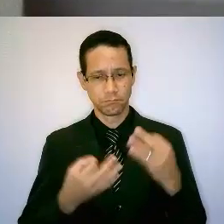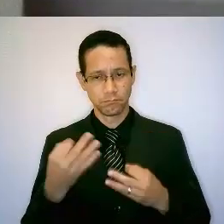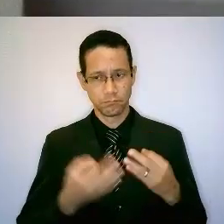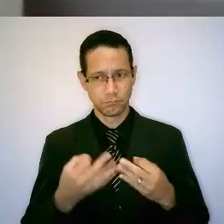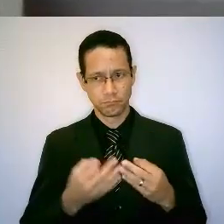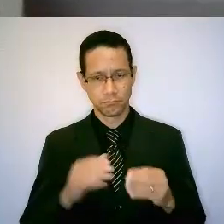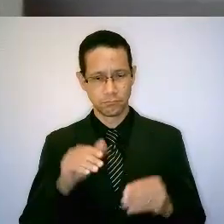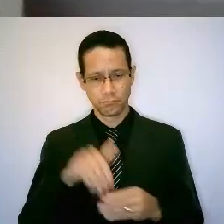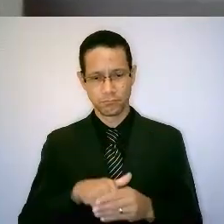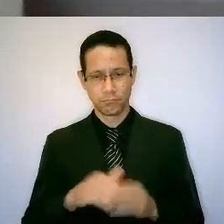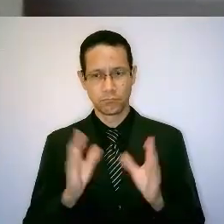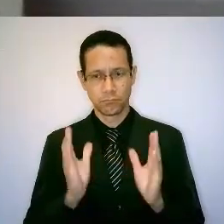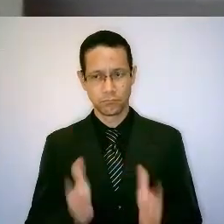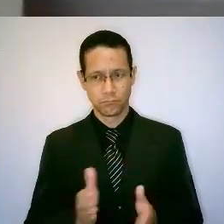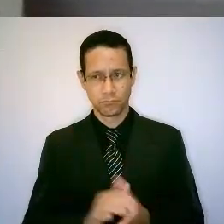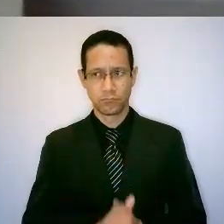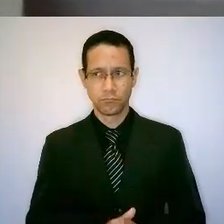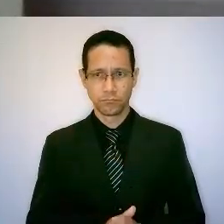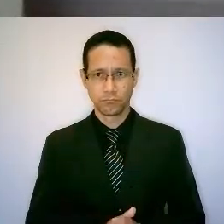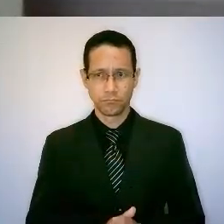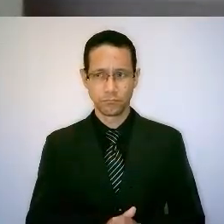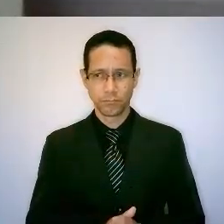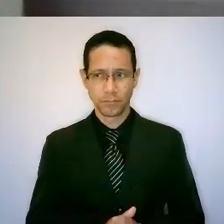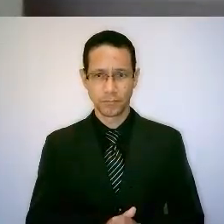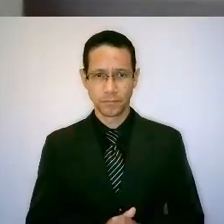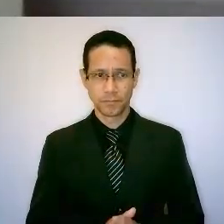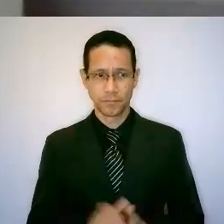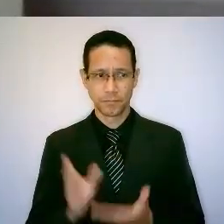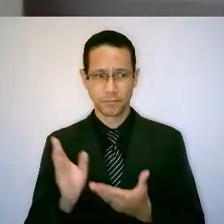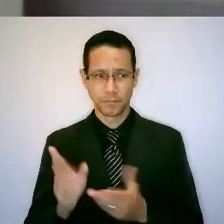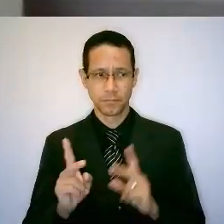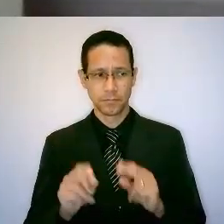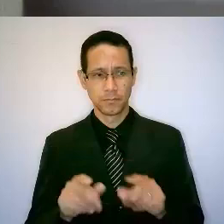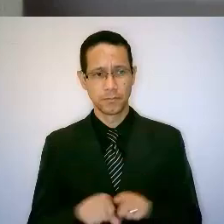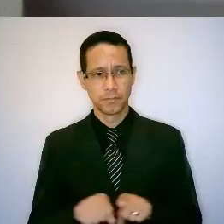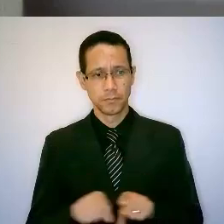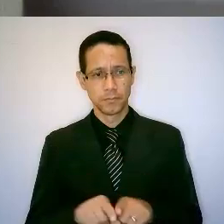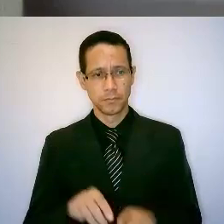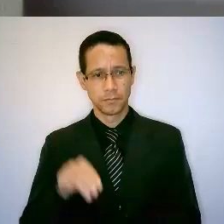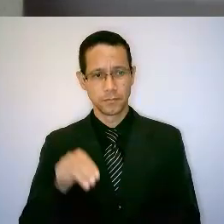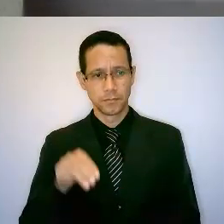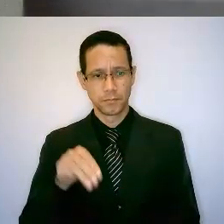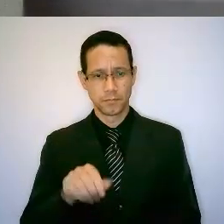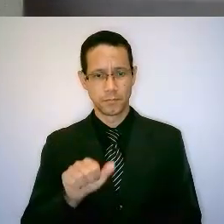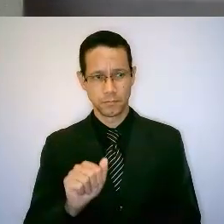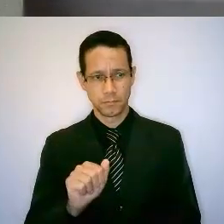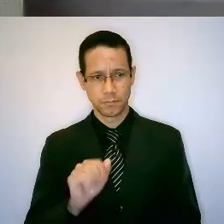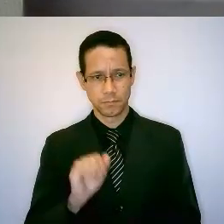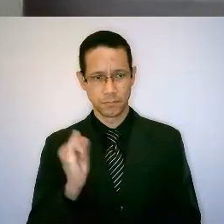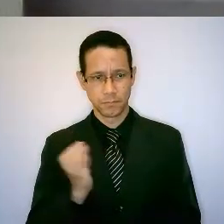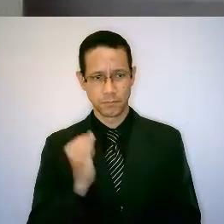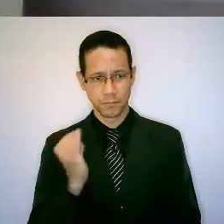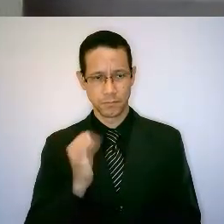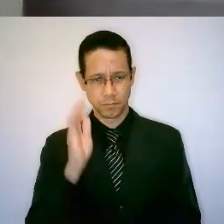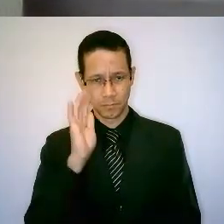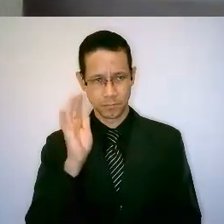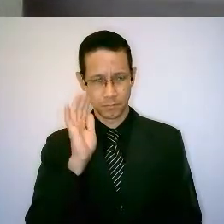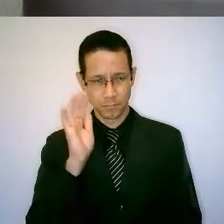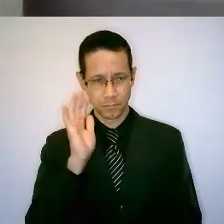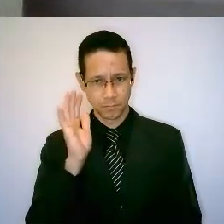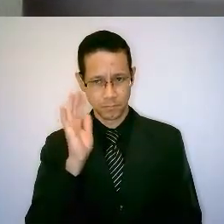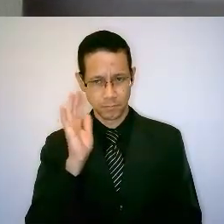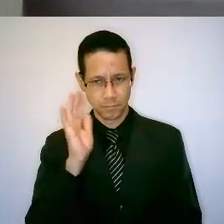encontra disponibilizar tanto a vossa excelência como a Doutora Marta eu quero ser importante Uma Breve consideração a respeito dessa